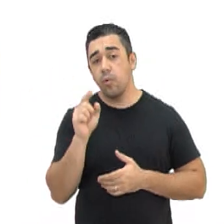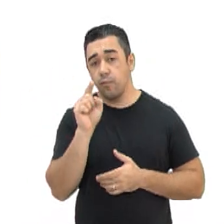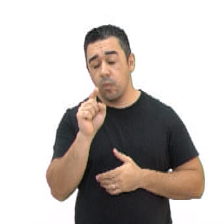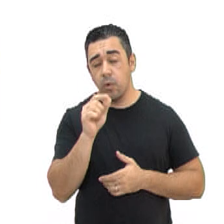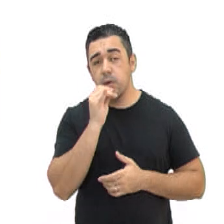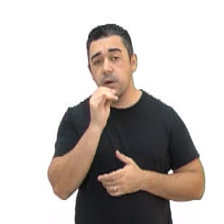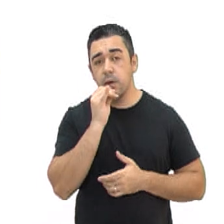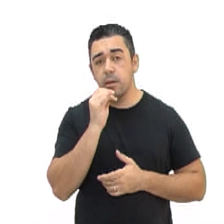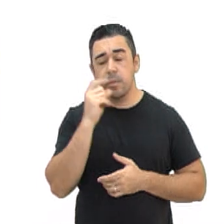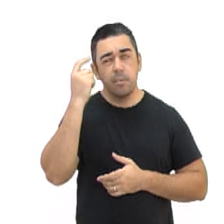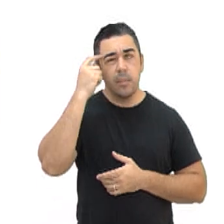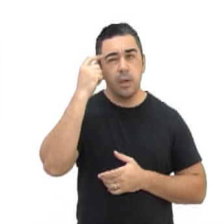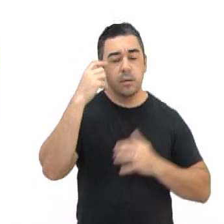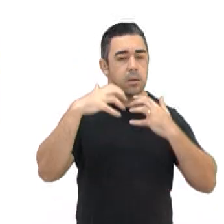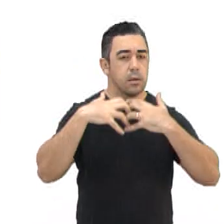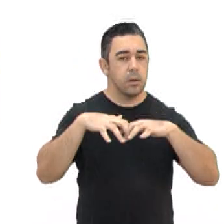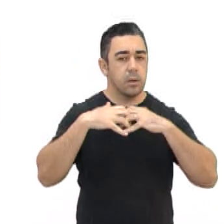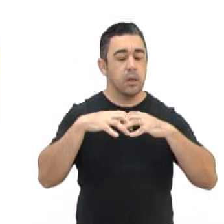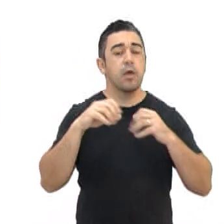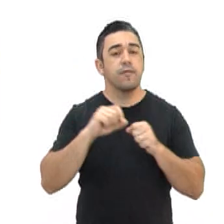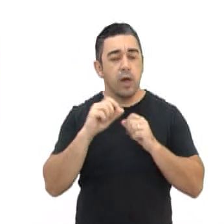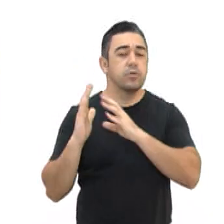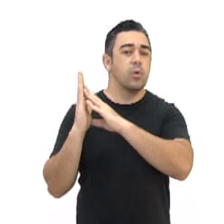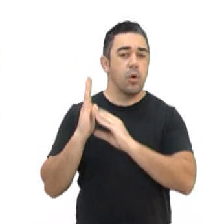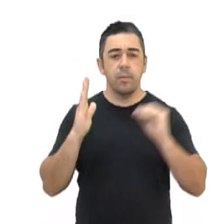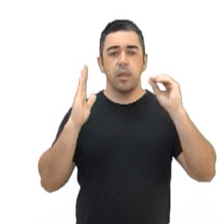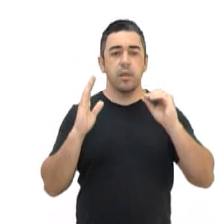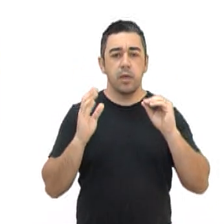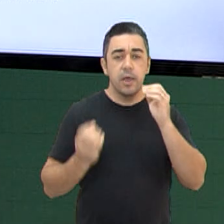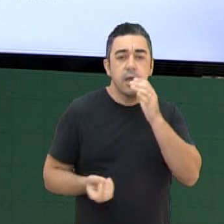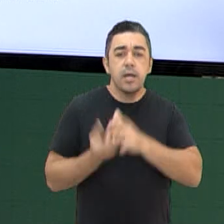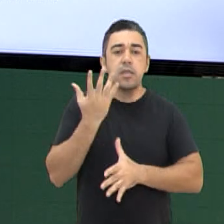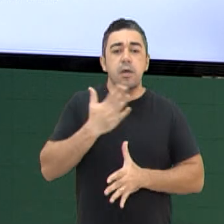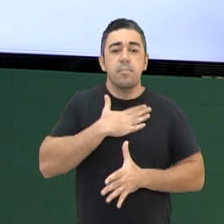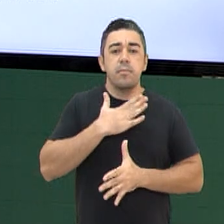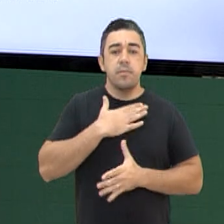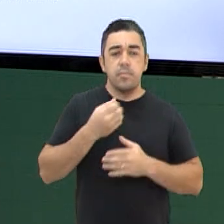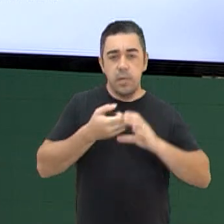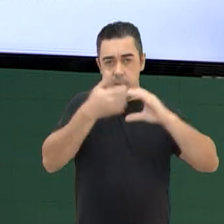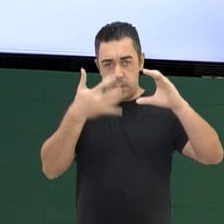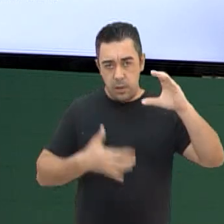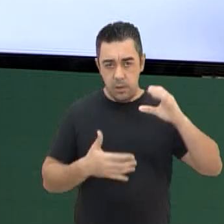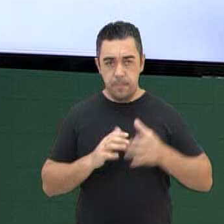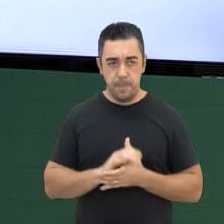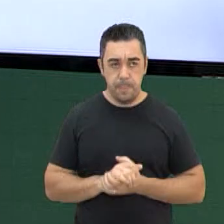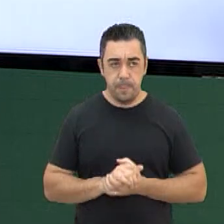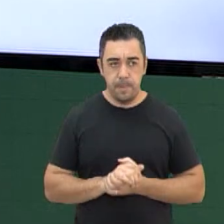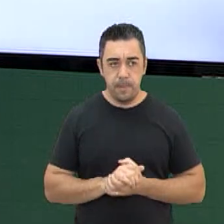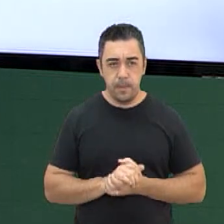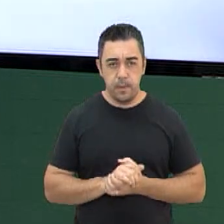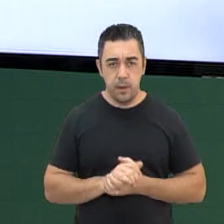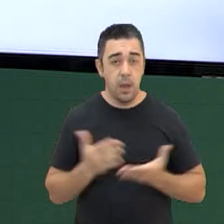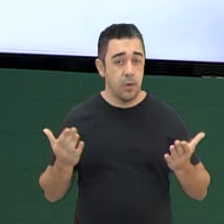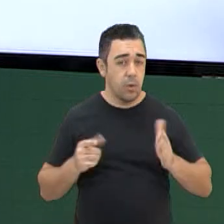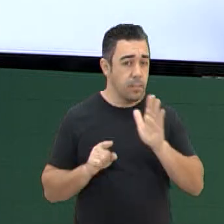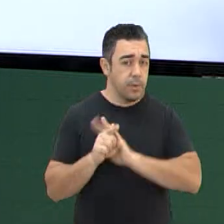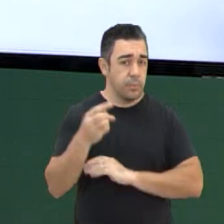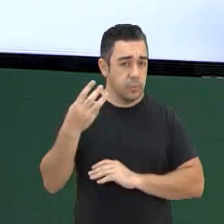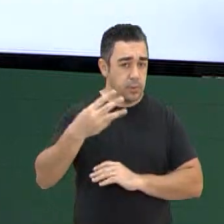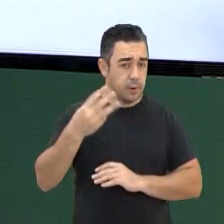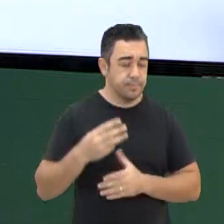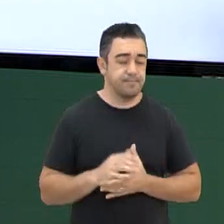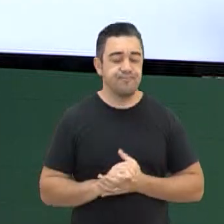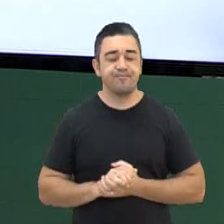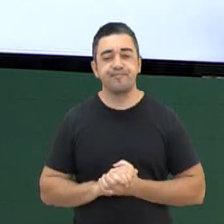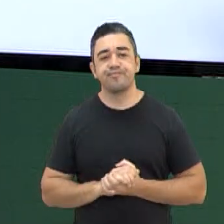você reflita sobre aquilo e recrie de acordo com as suas características. Chegamos ao nosso